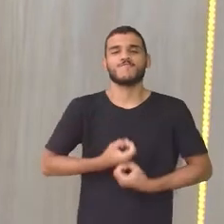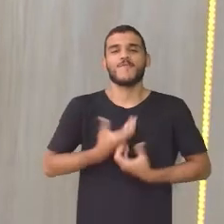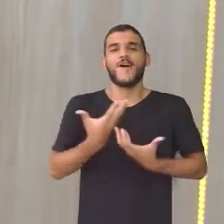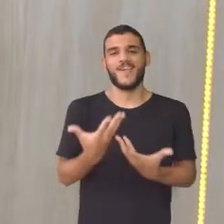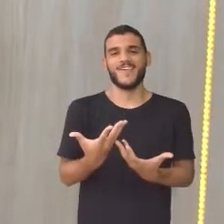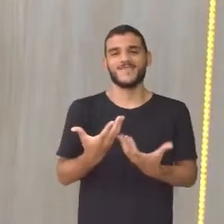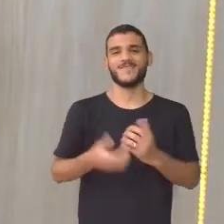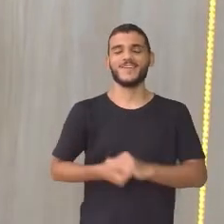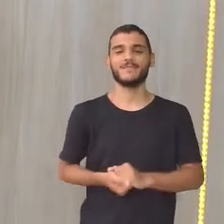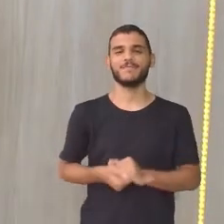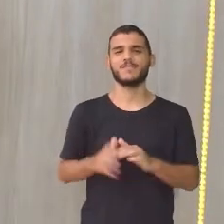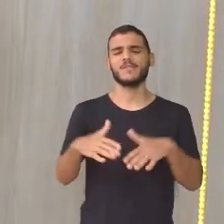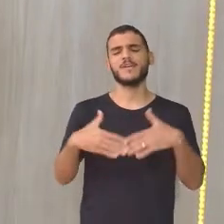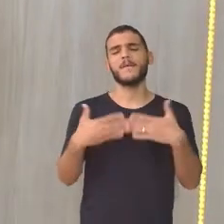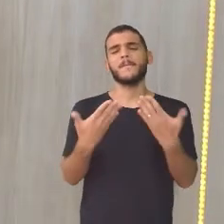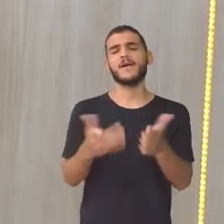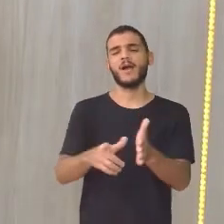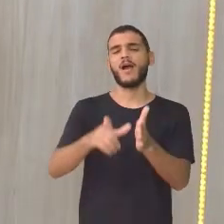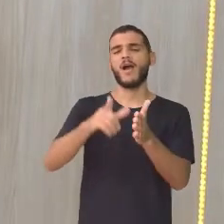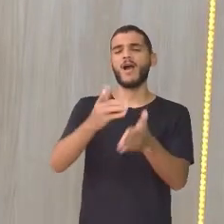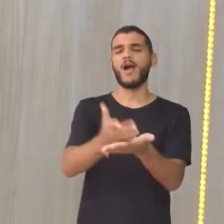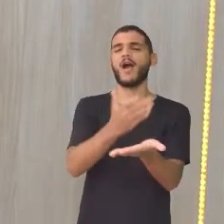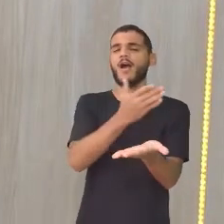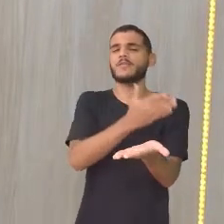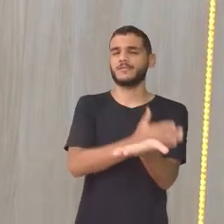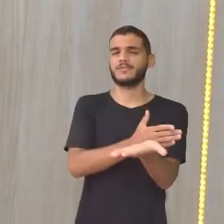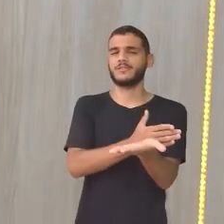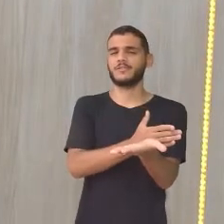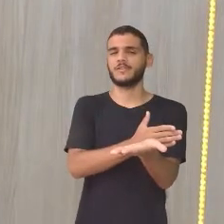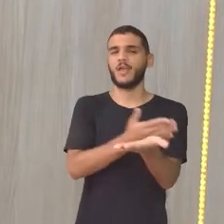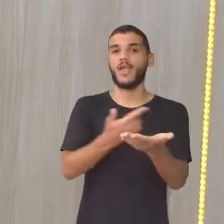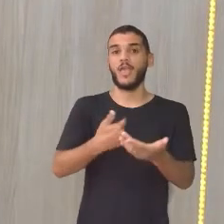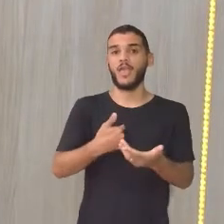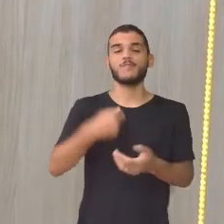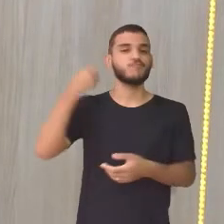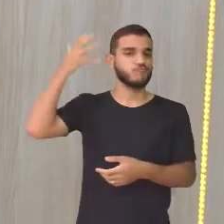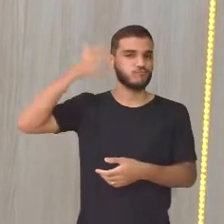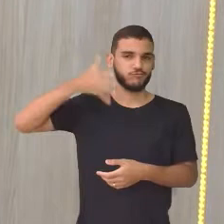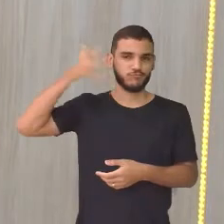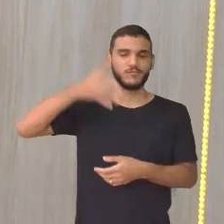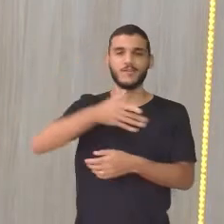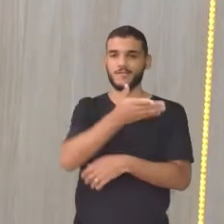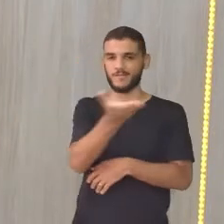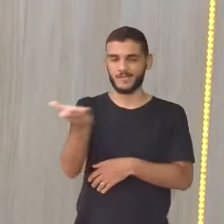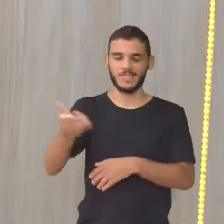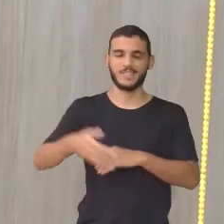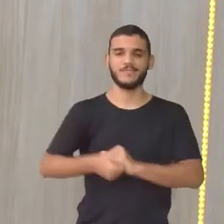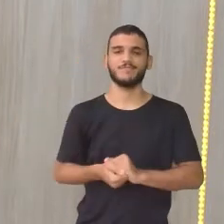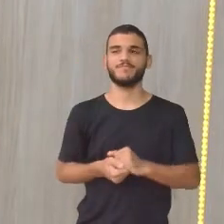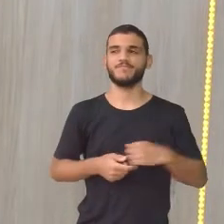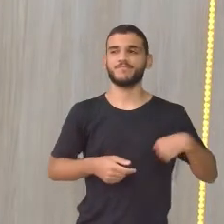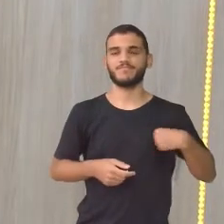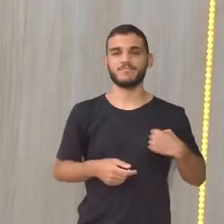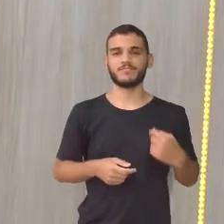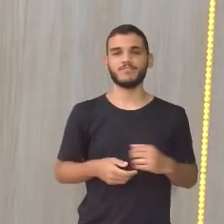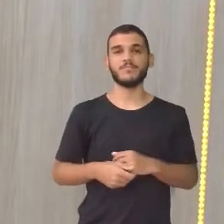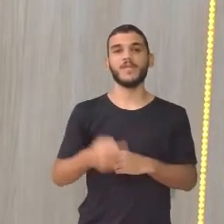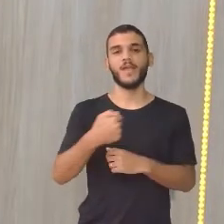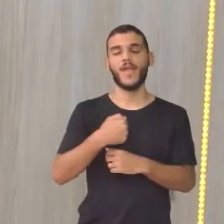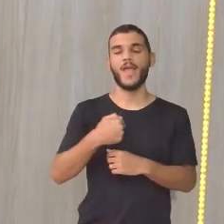Mas antes de começar a nossa aula, eu vou me autodescrever. Eu tenho